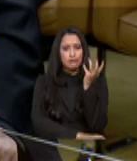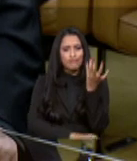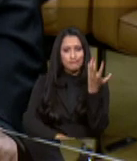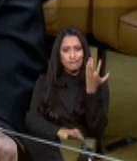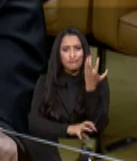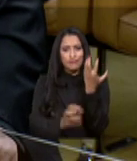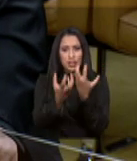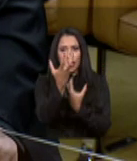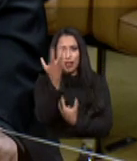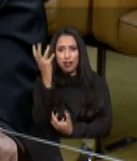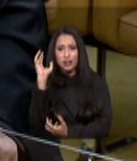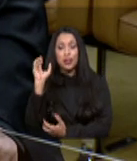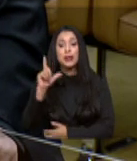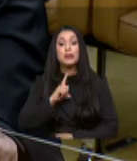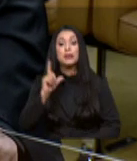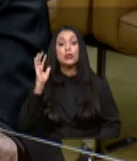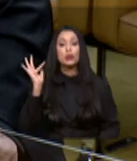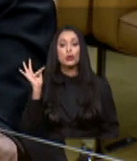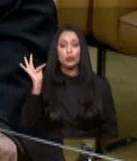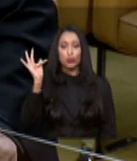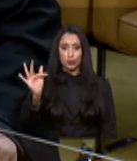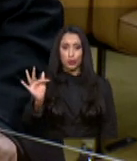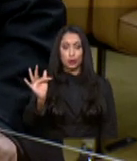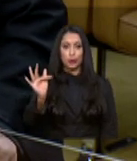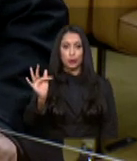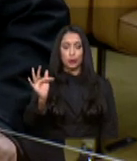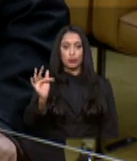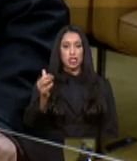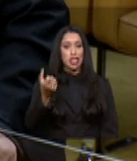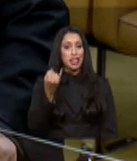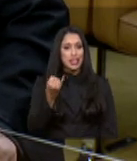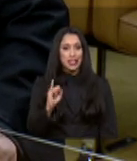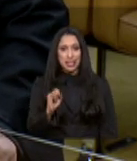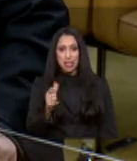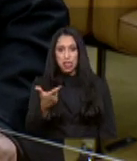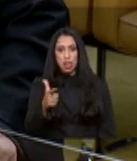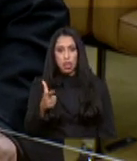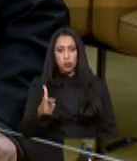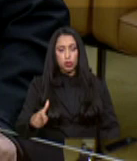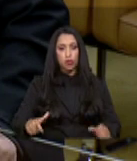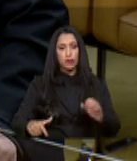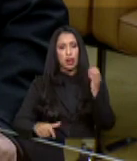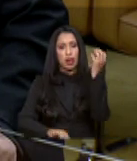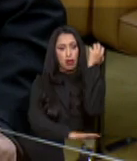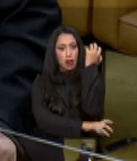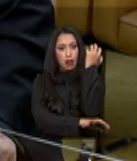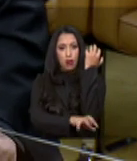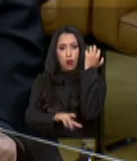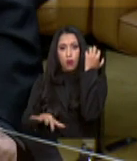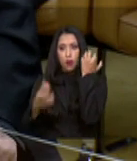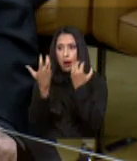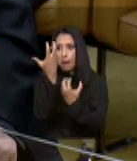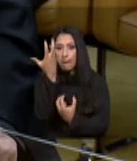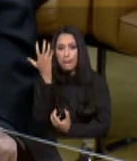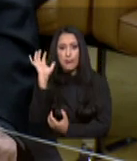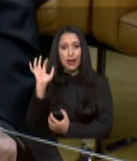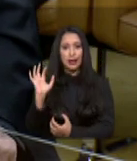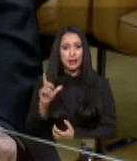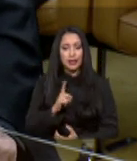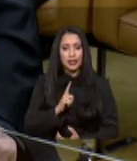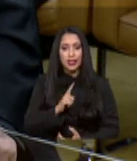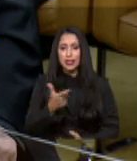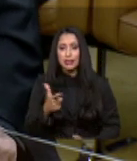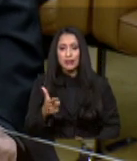palavra futuro. Sem o meio ambiente, não há vida. Sem a vida, estamos